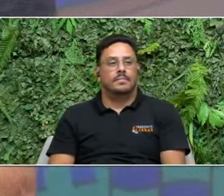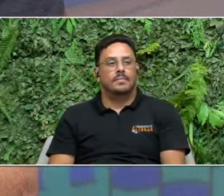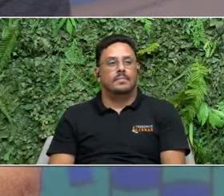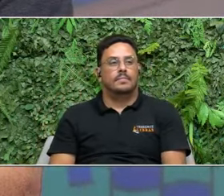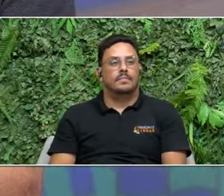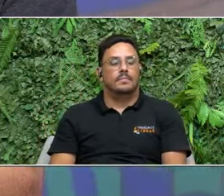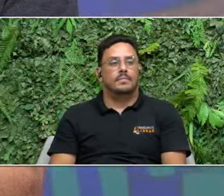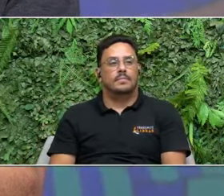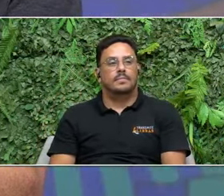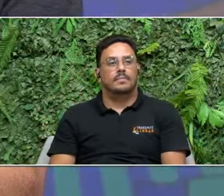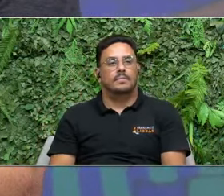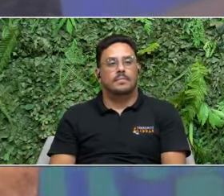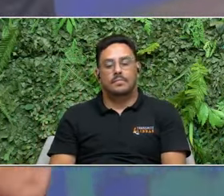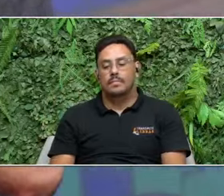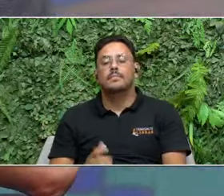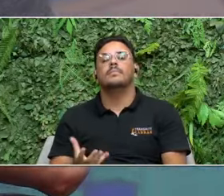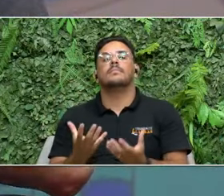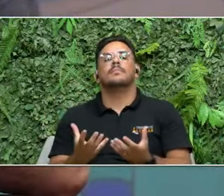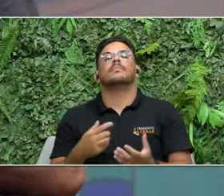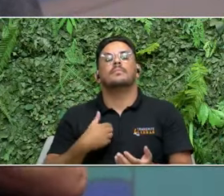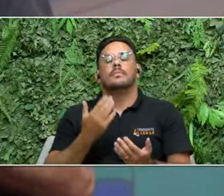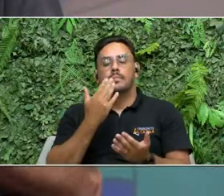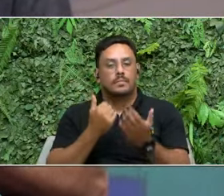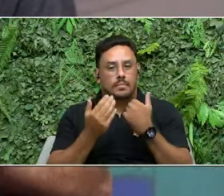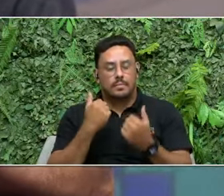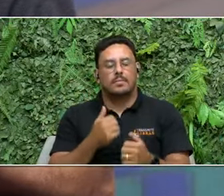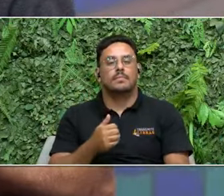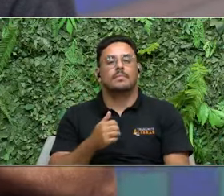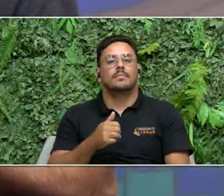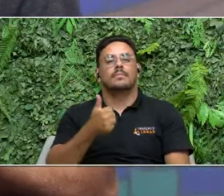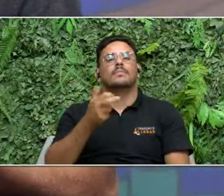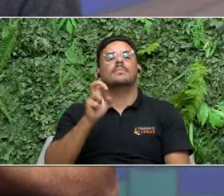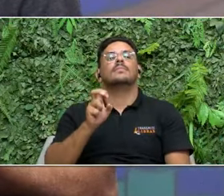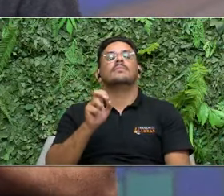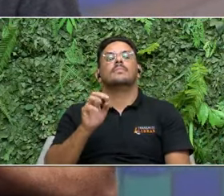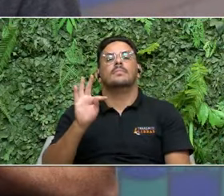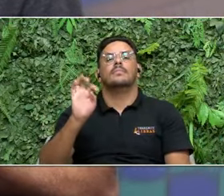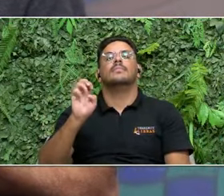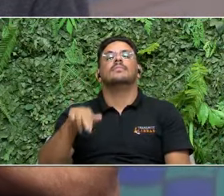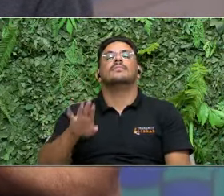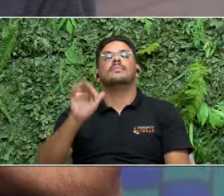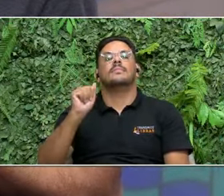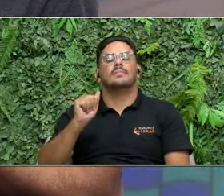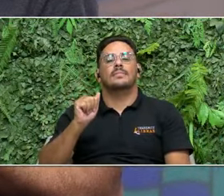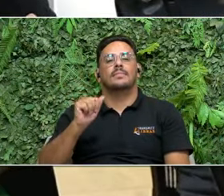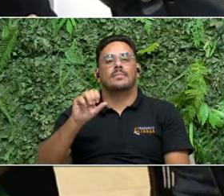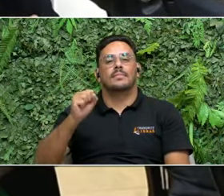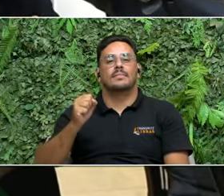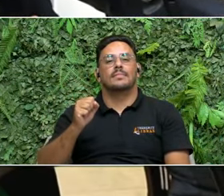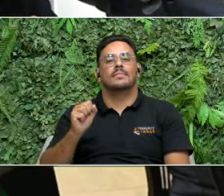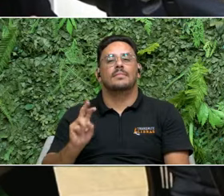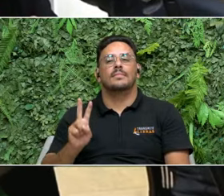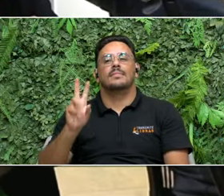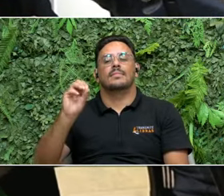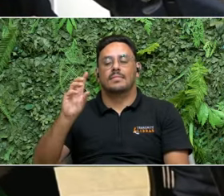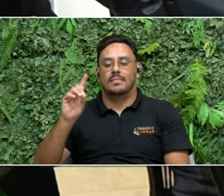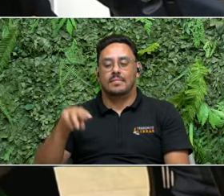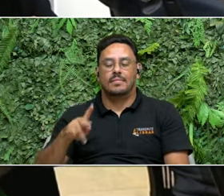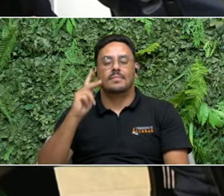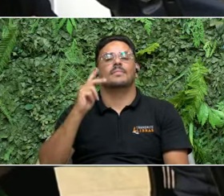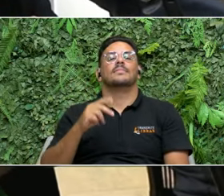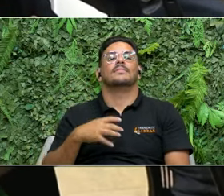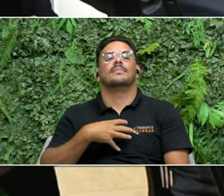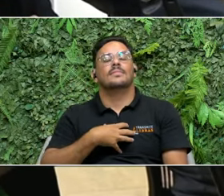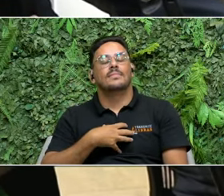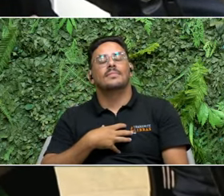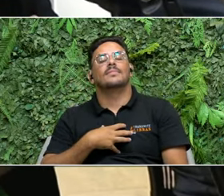jamais jamais eu quero comer hoje umas 15 de tequila e umas 8 de vod que eu cheguei em casa chapado com minha mulher F toda felizona